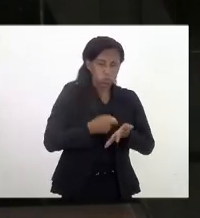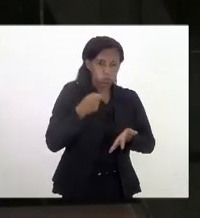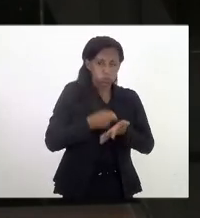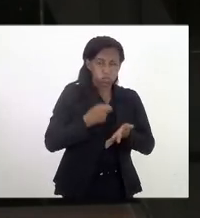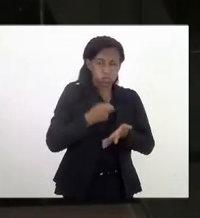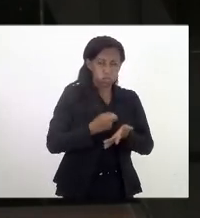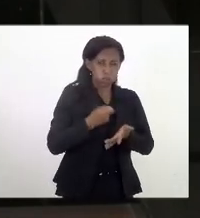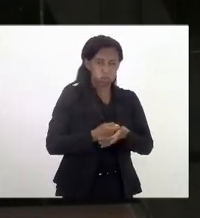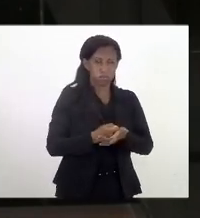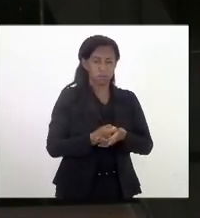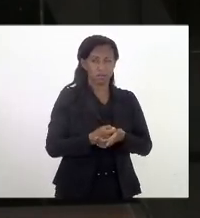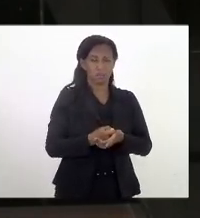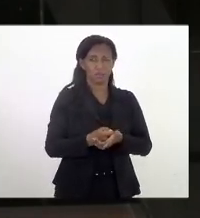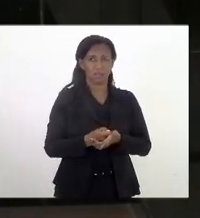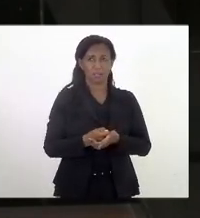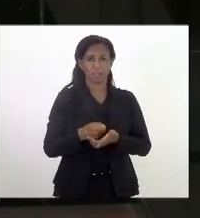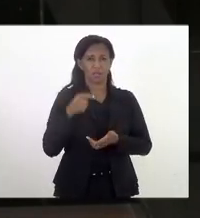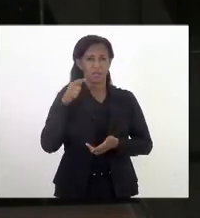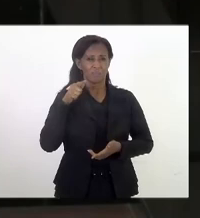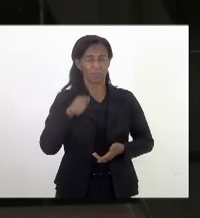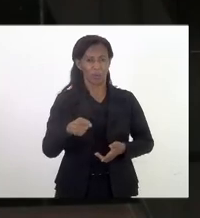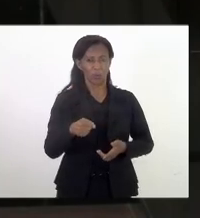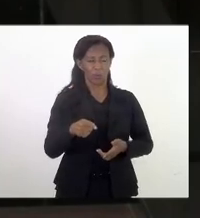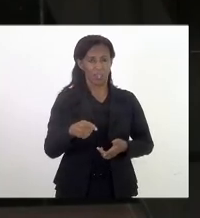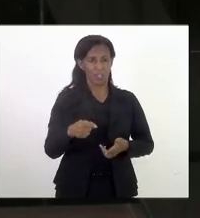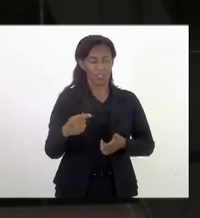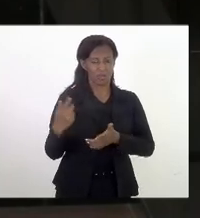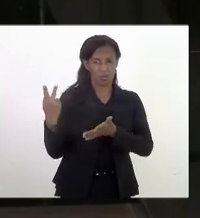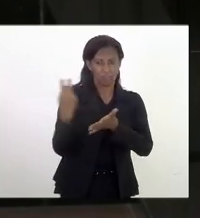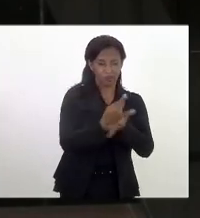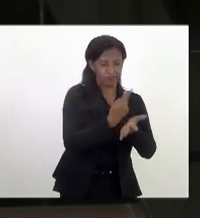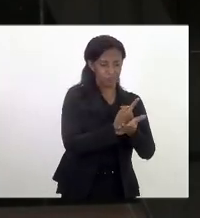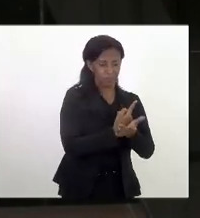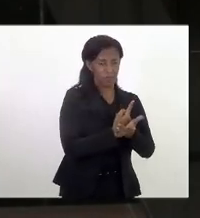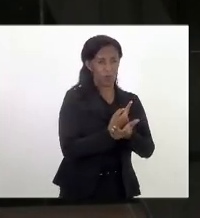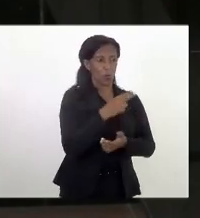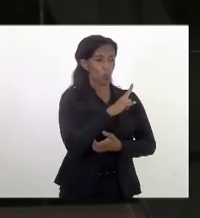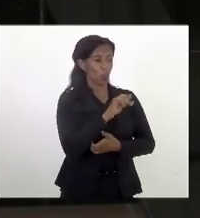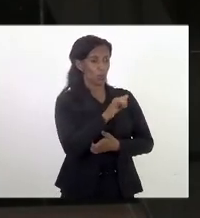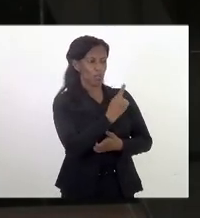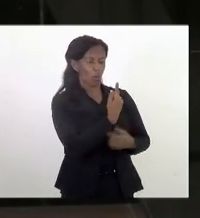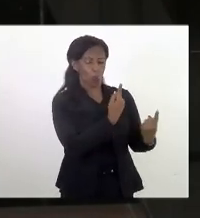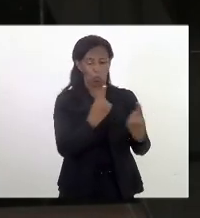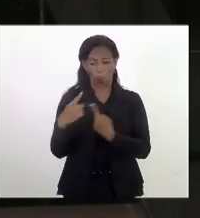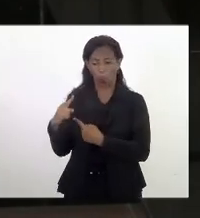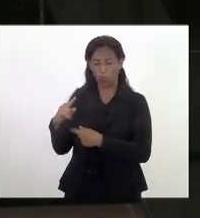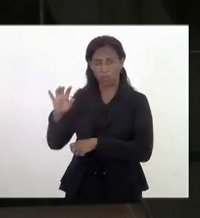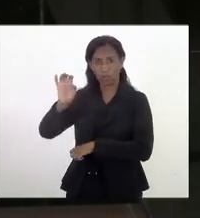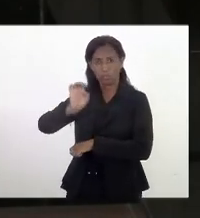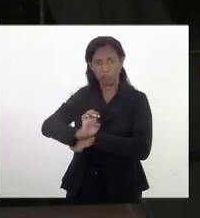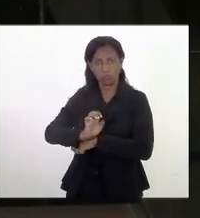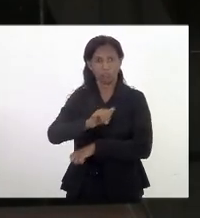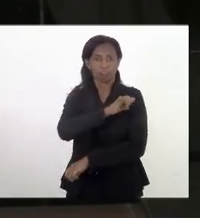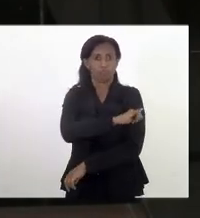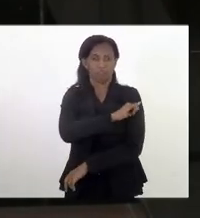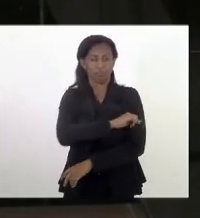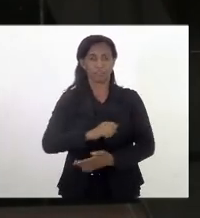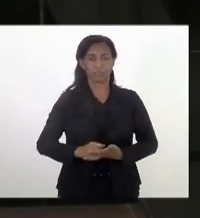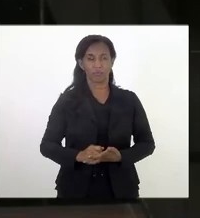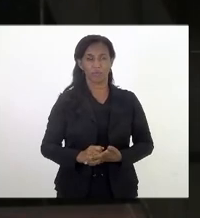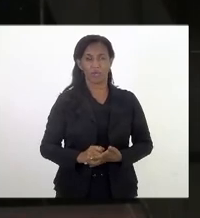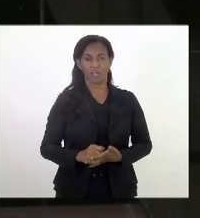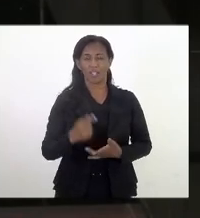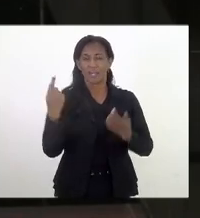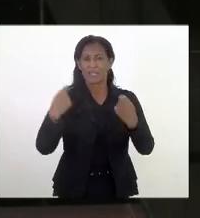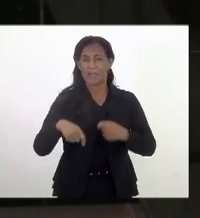esbulho que a União faz contra o Estado do Rio de Janeiro, que a gente tem que